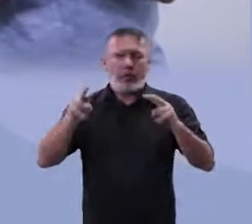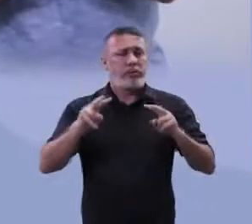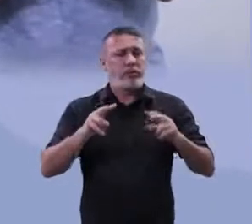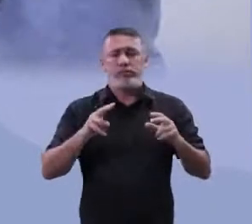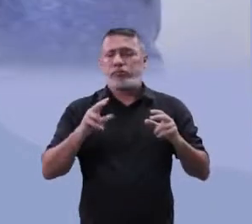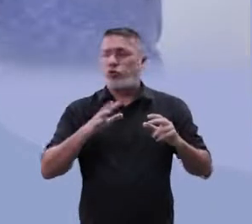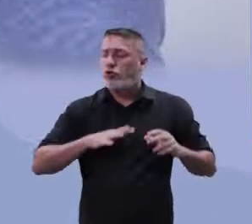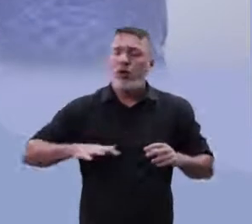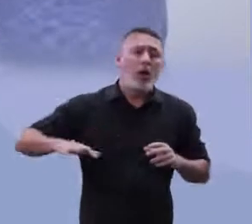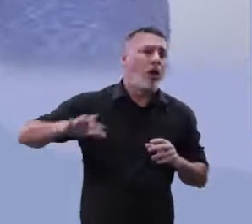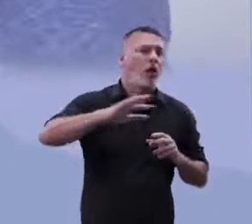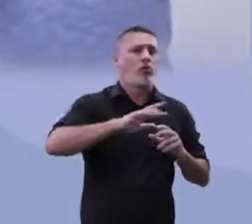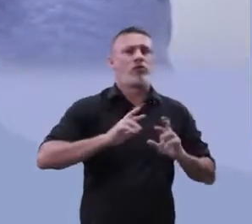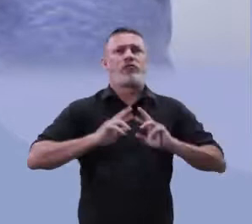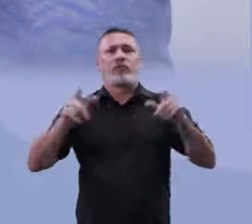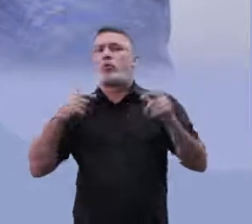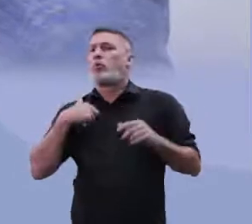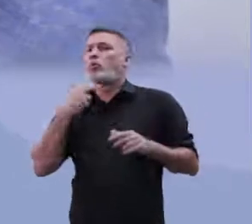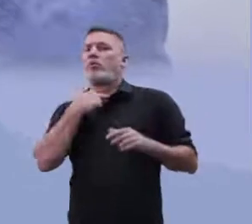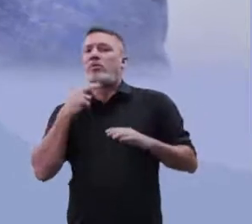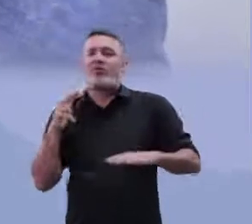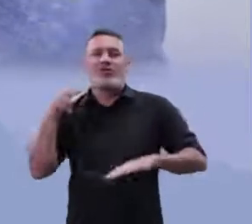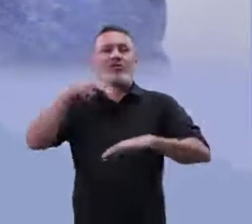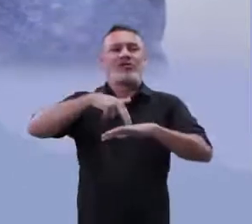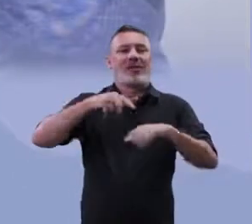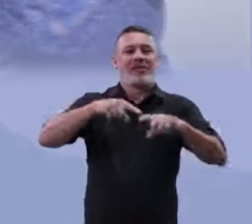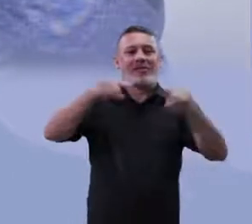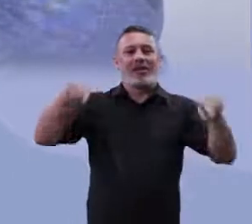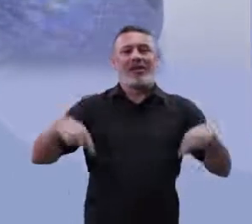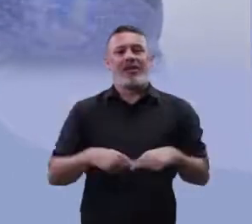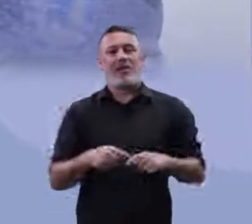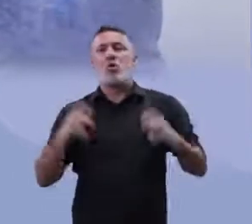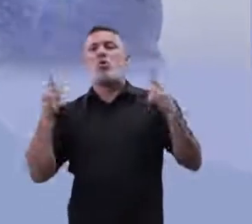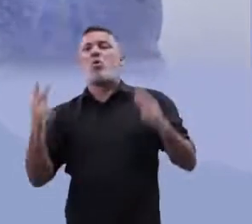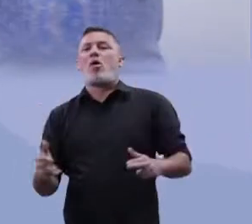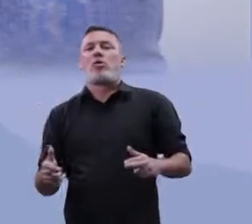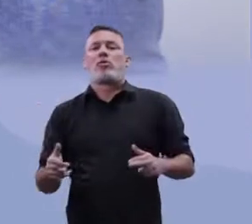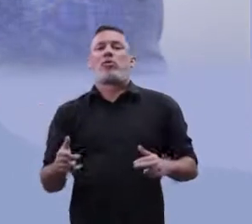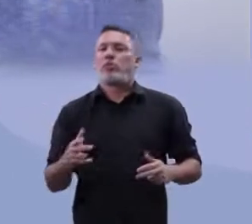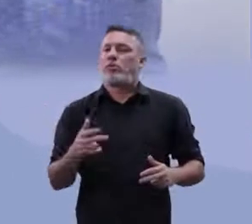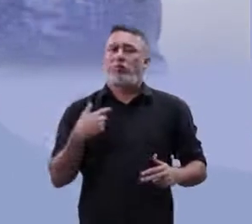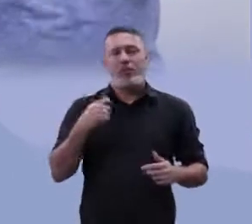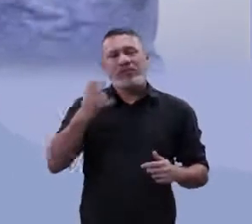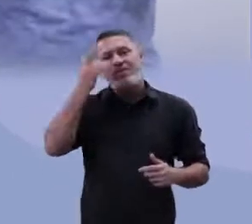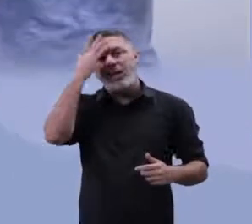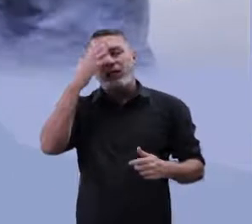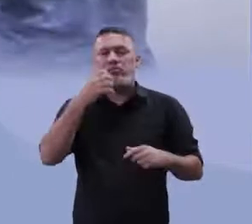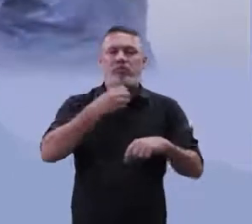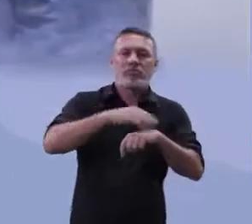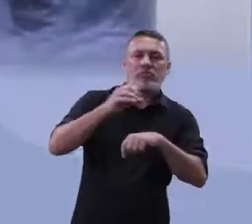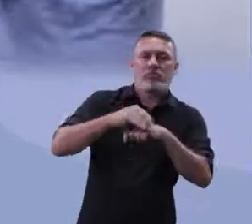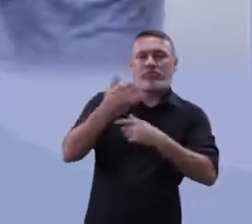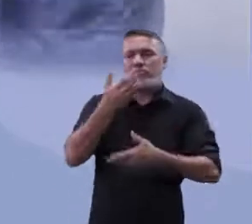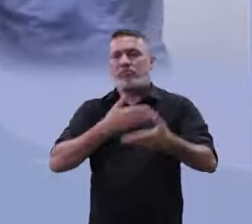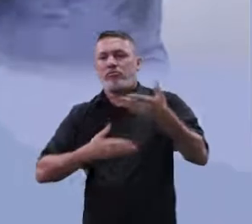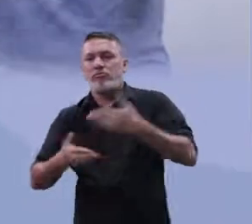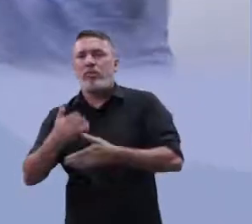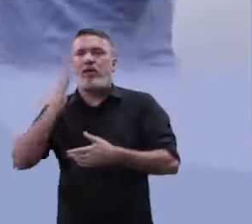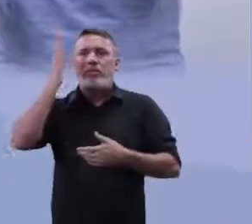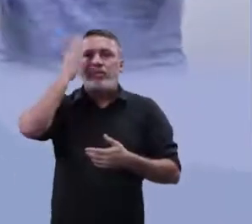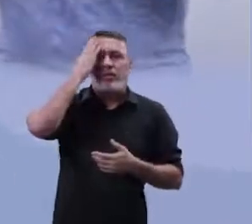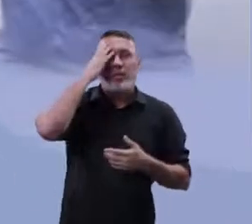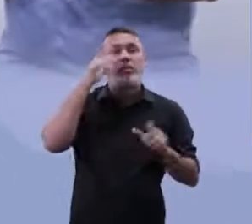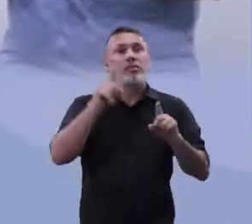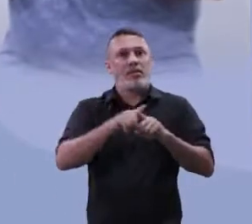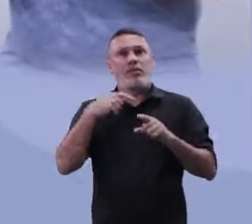diferente. Eu não posso trabalhar em sala de aula com um olhar igualitário, eu preciso ser um facilitador do ensino-aprendizagem, mas eu preciso entender as